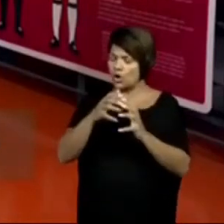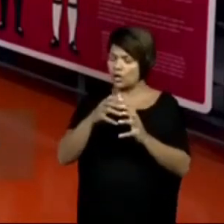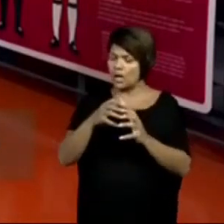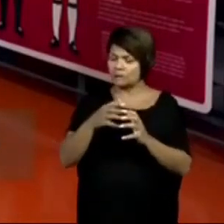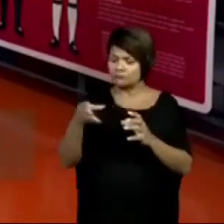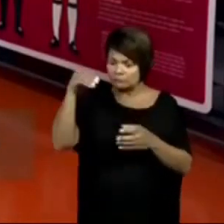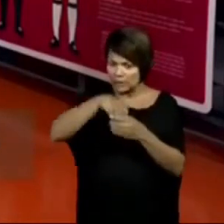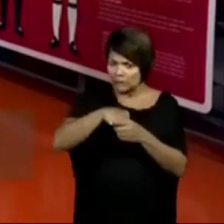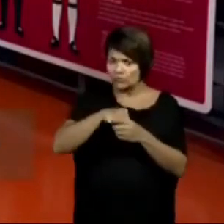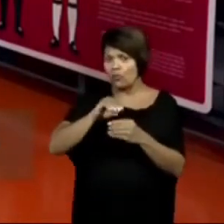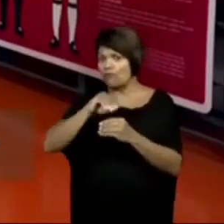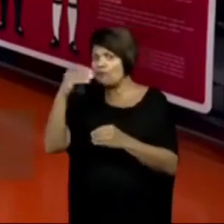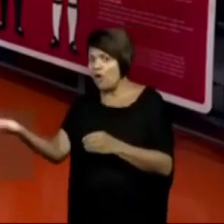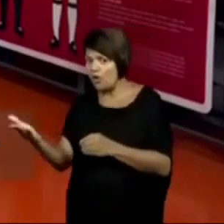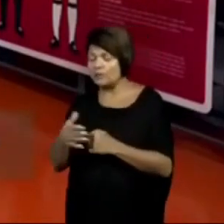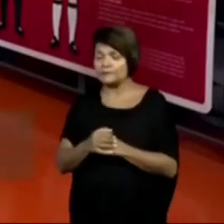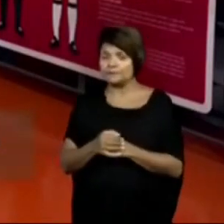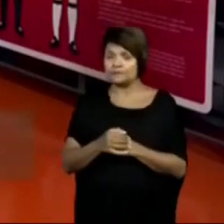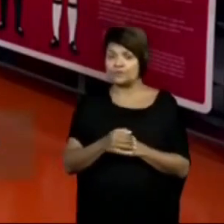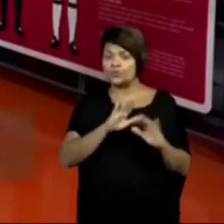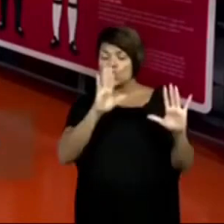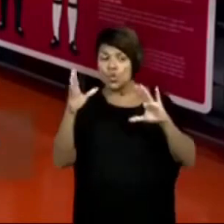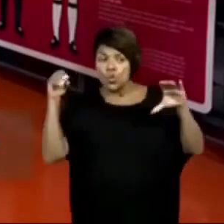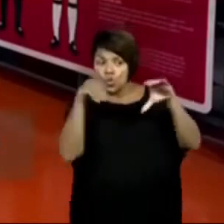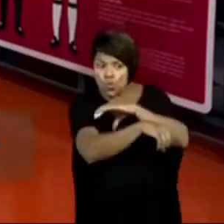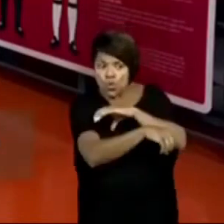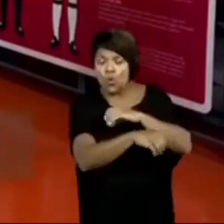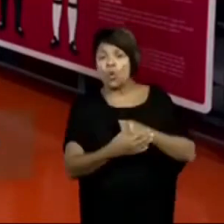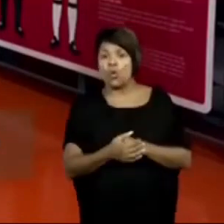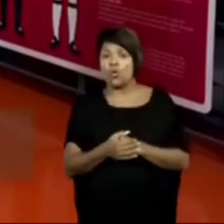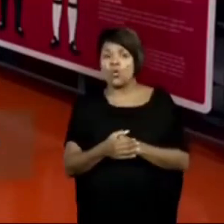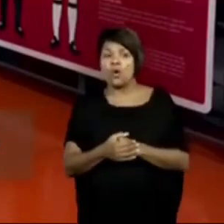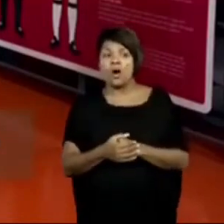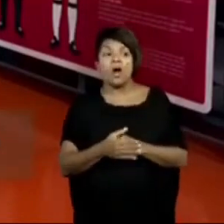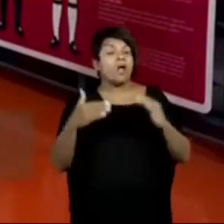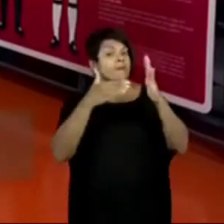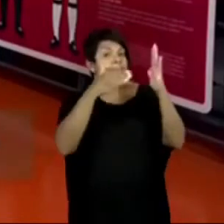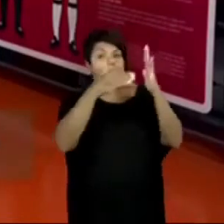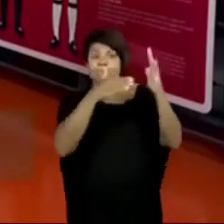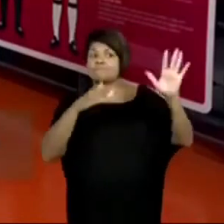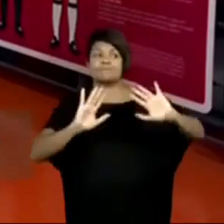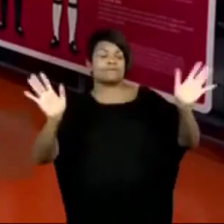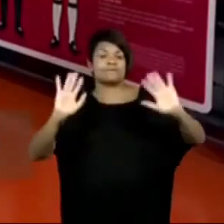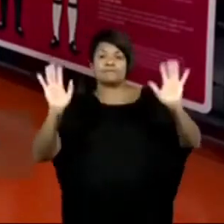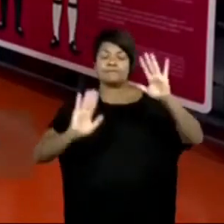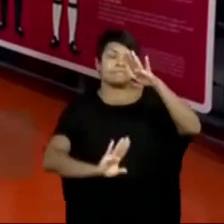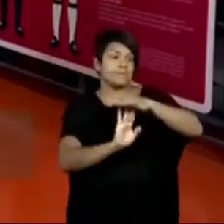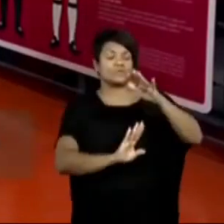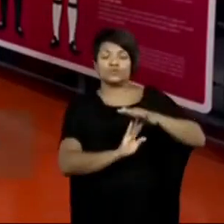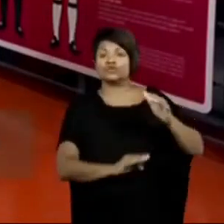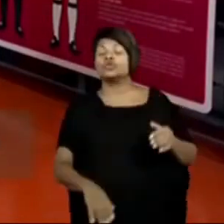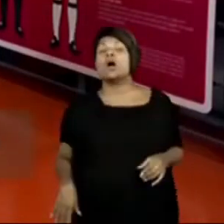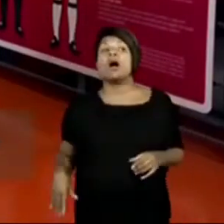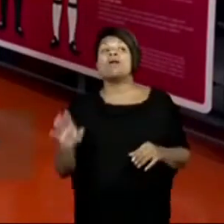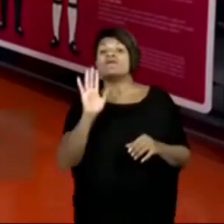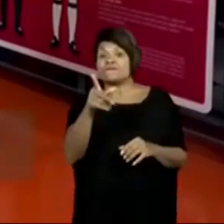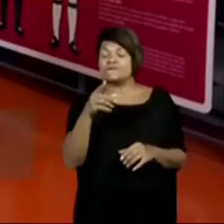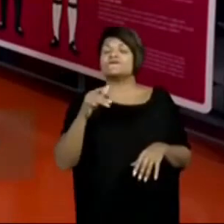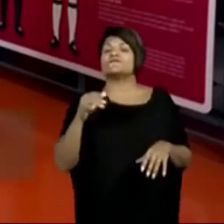fora do jogo, o gol marcado, o impedimento, as faltas e a